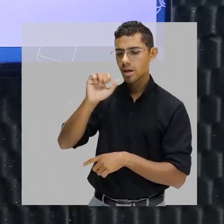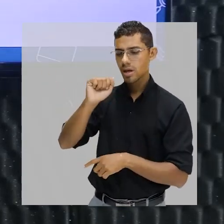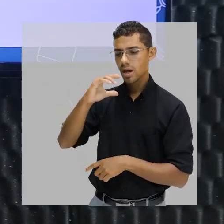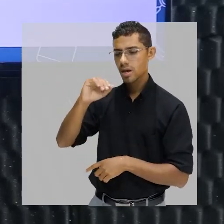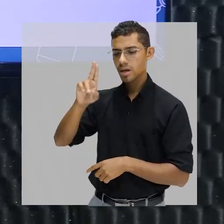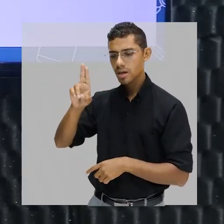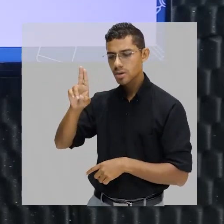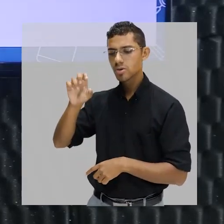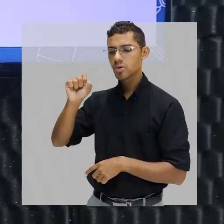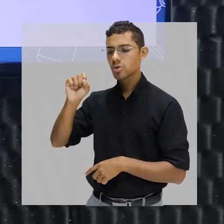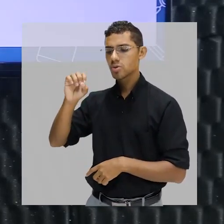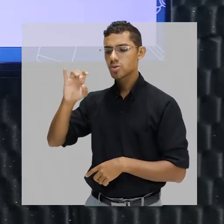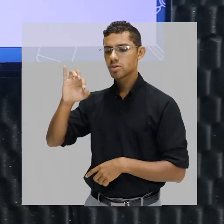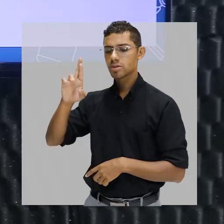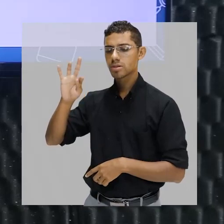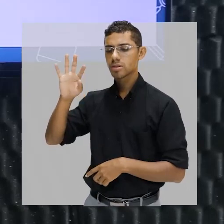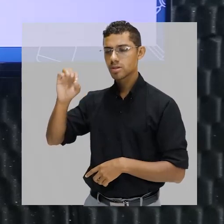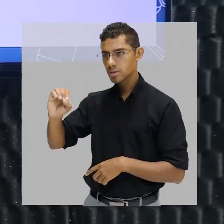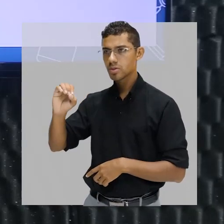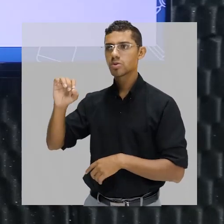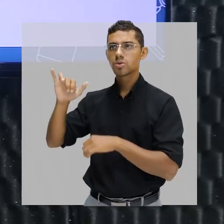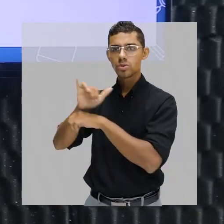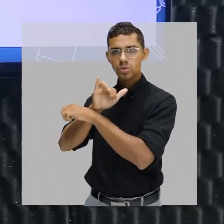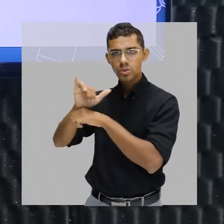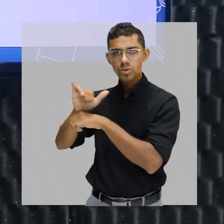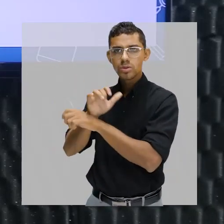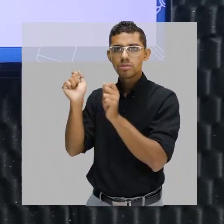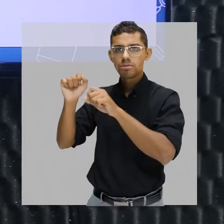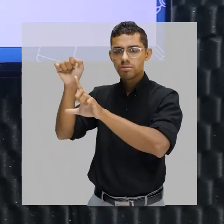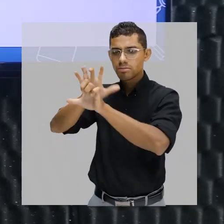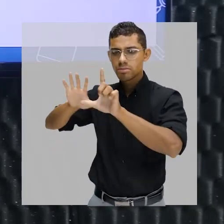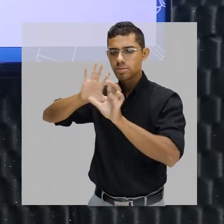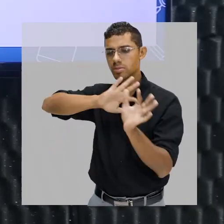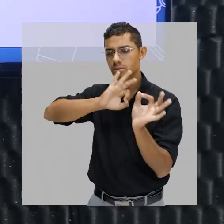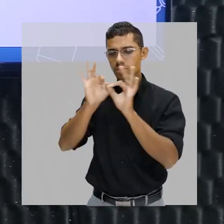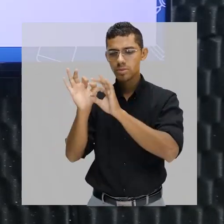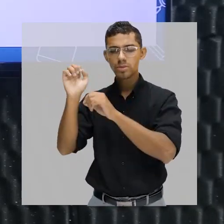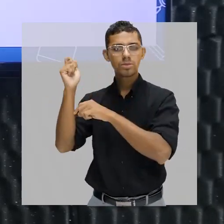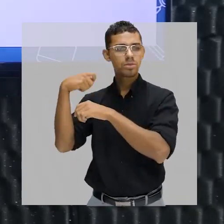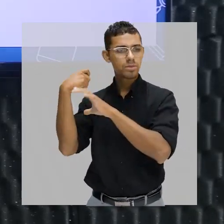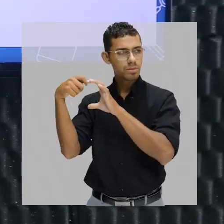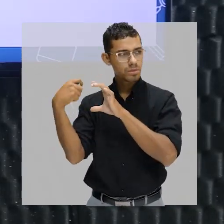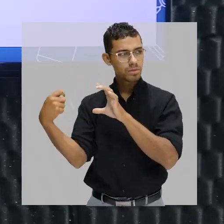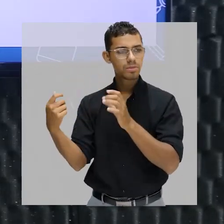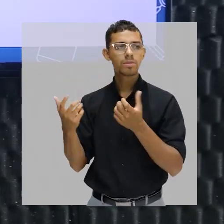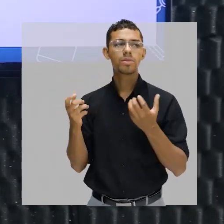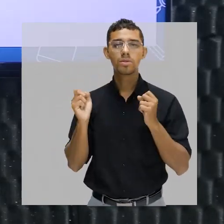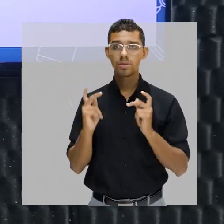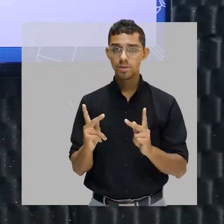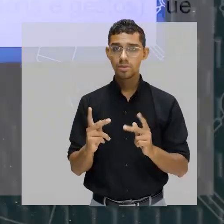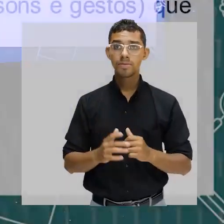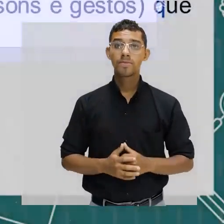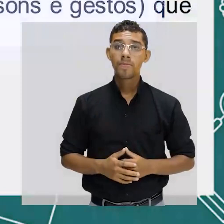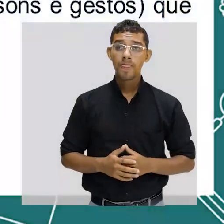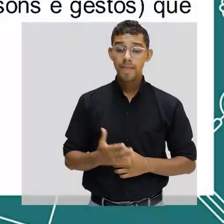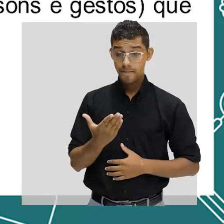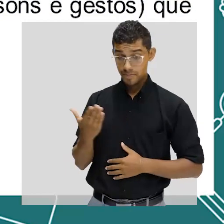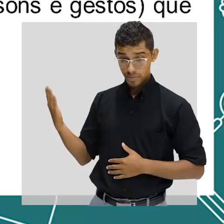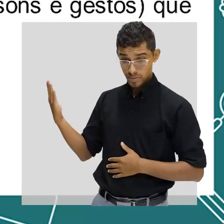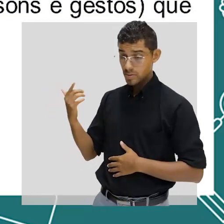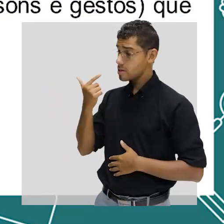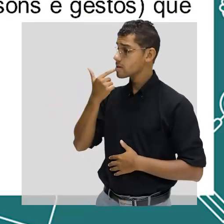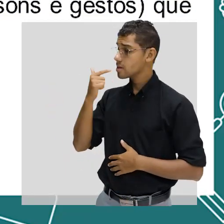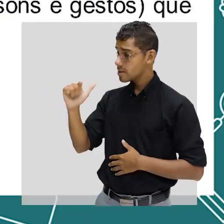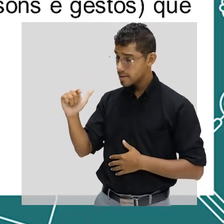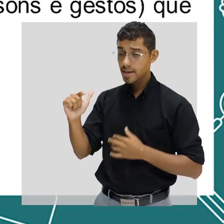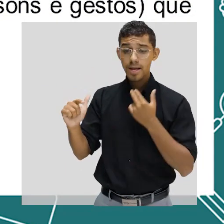no YouTube, vai aparecer uma série de vídeos, tá bom? Então, língua e